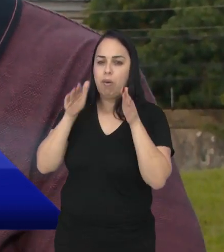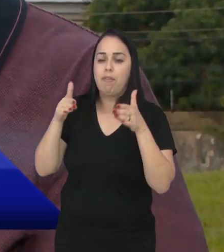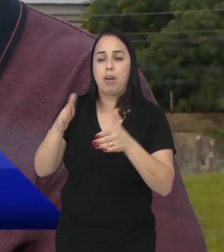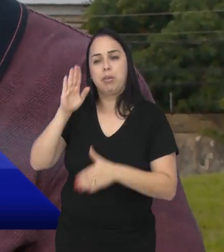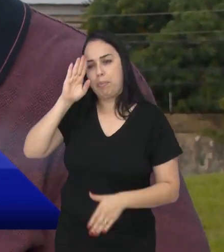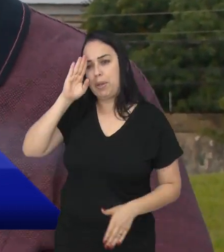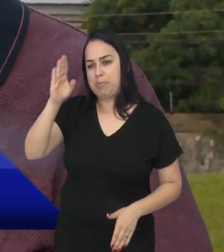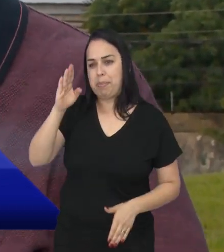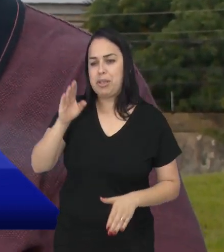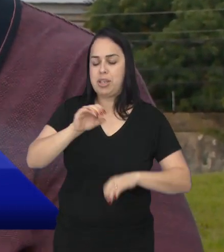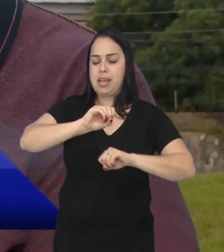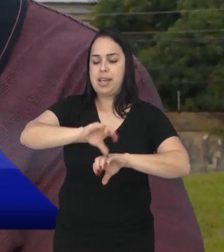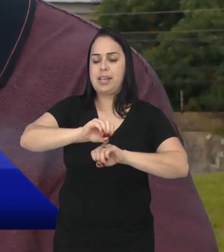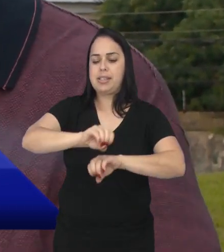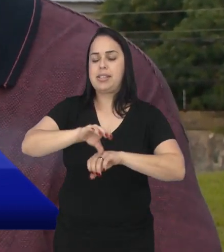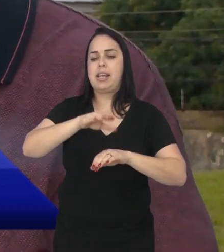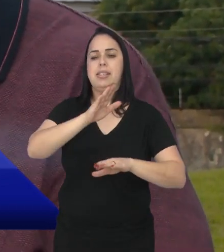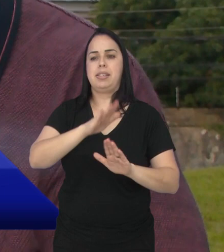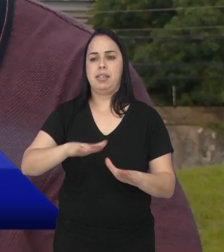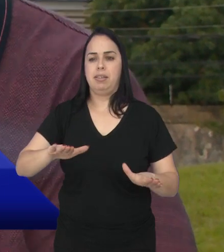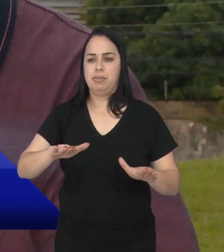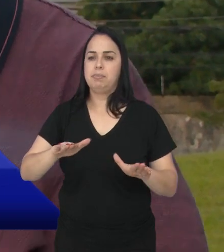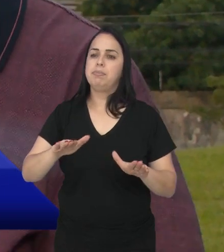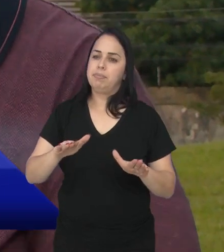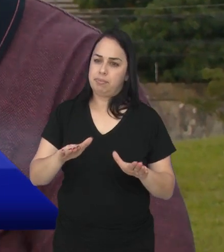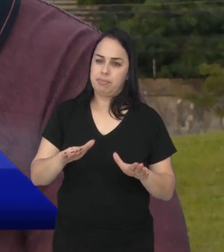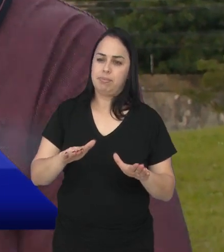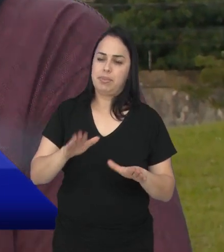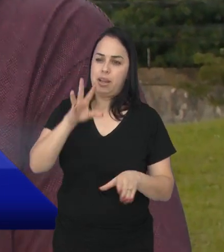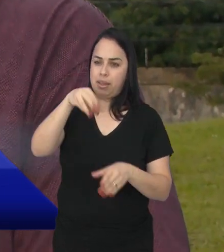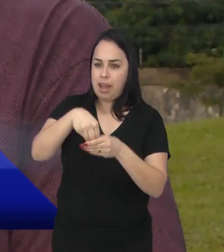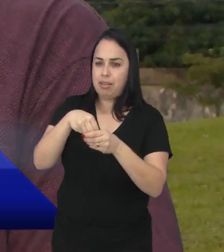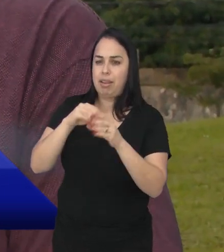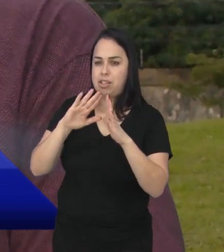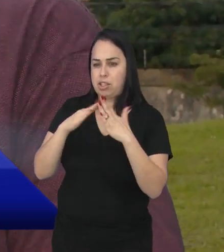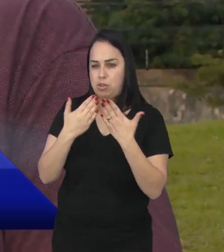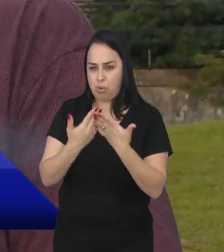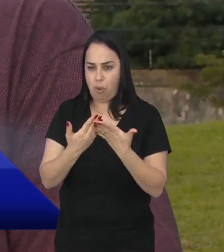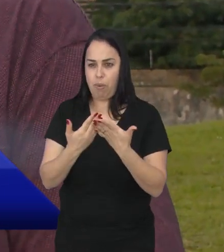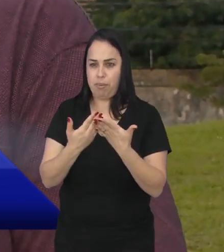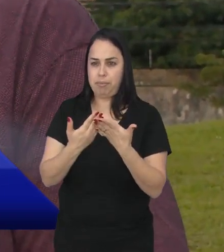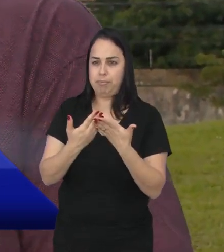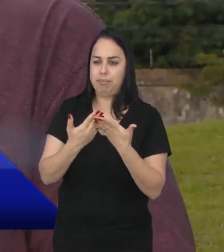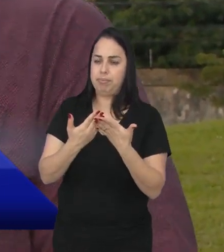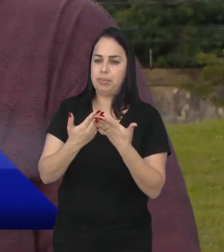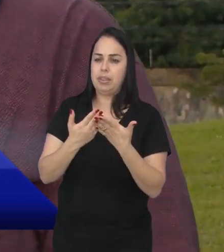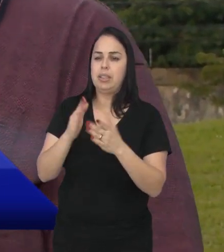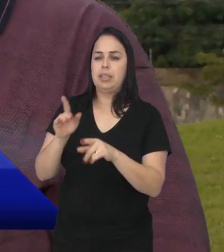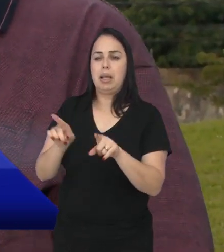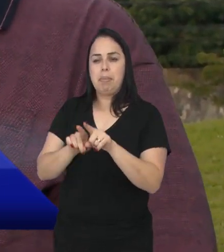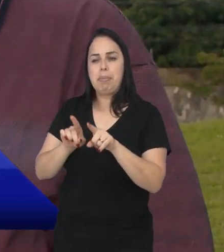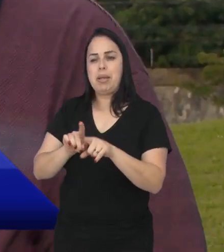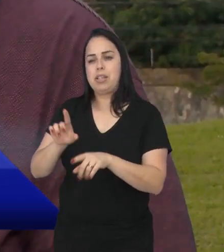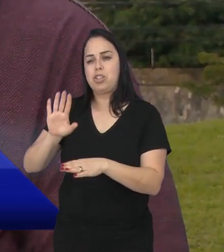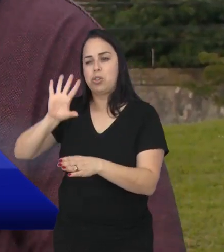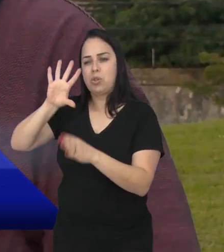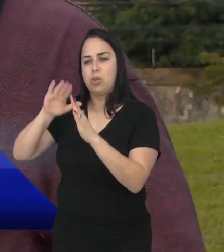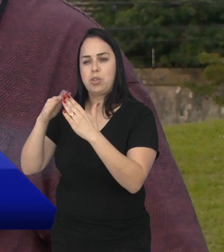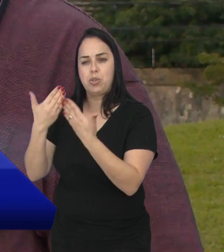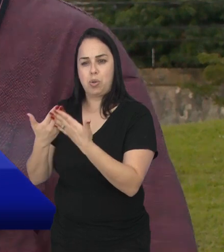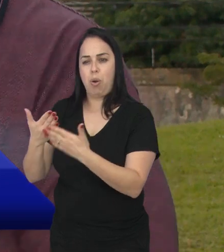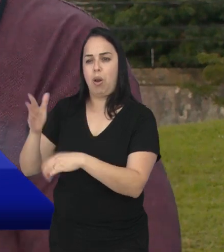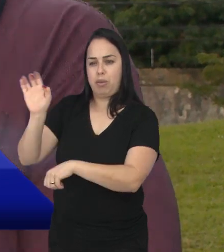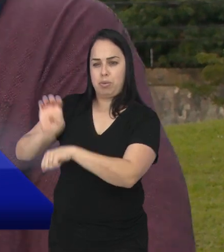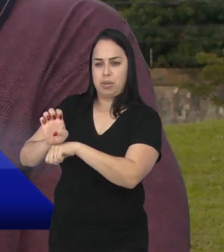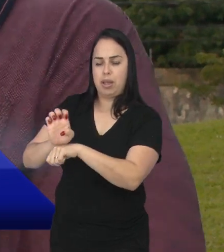um foco principal nas crianças né onde nós vamos fazer as ações nas escolas da rede Municipal Estadual e algumas